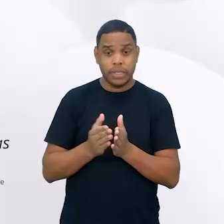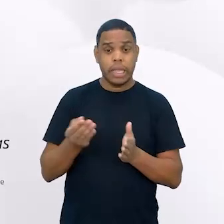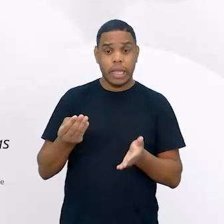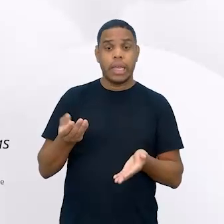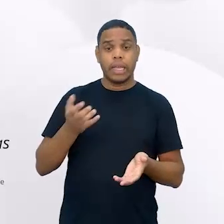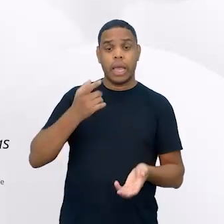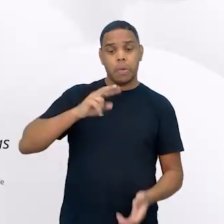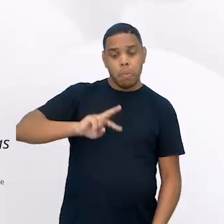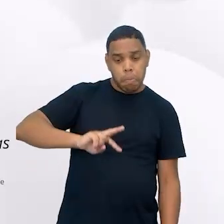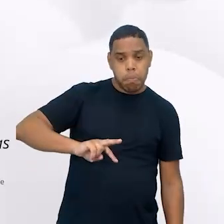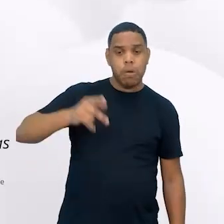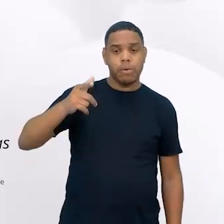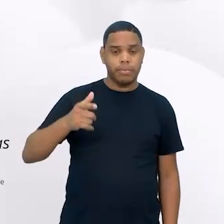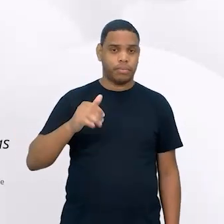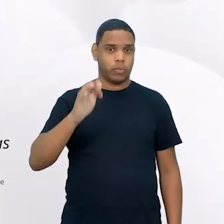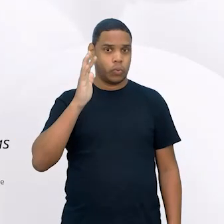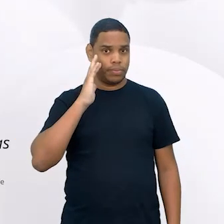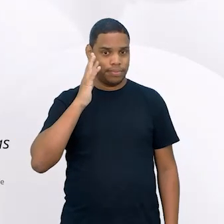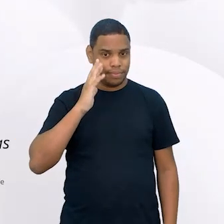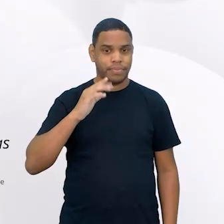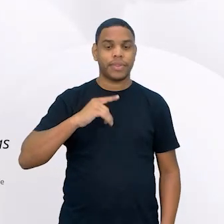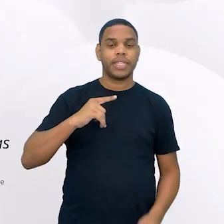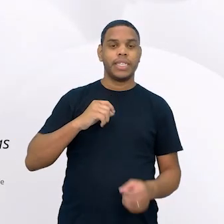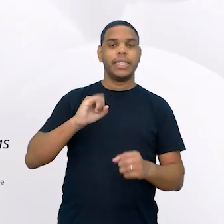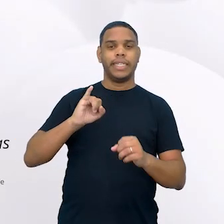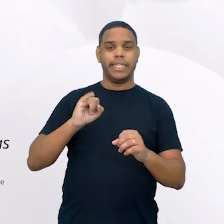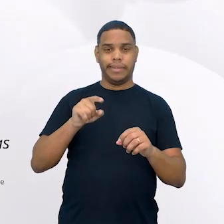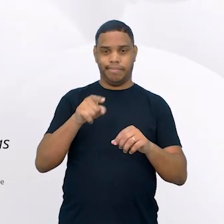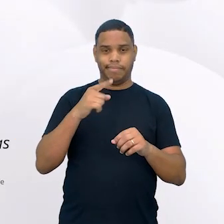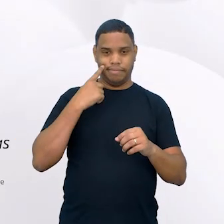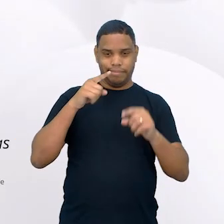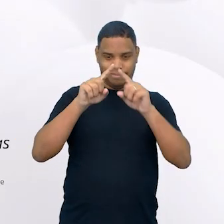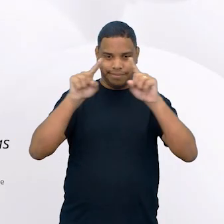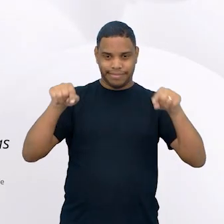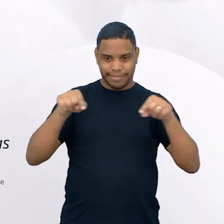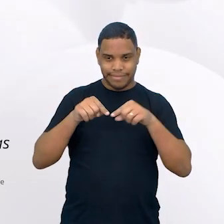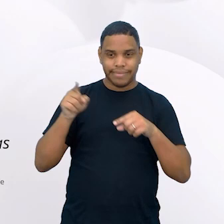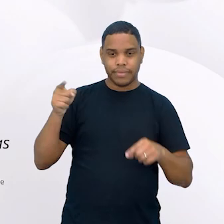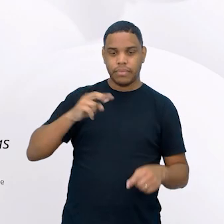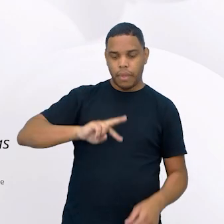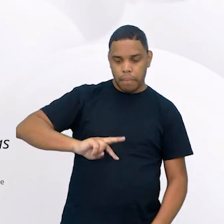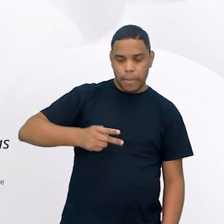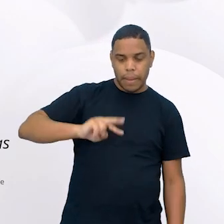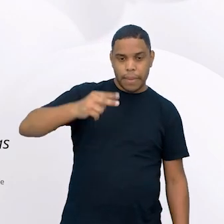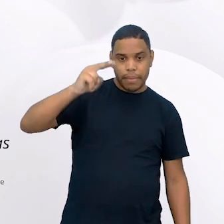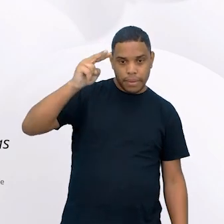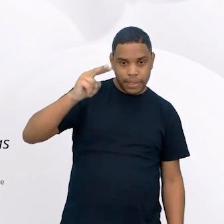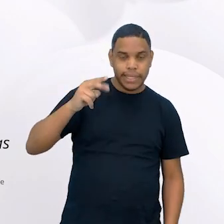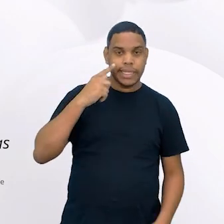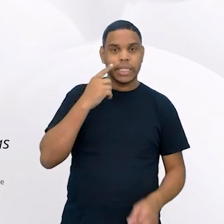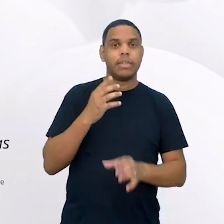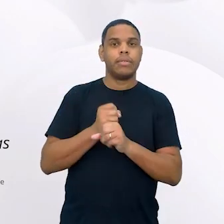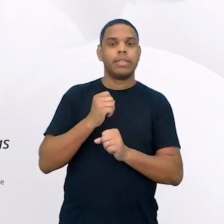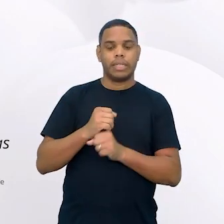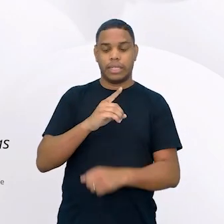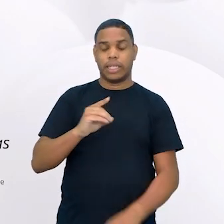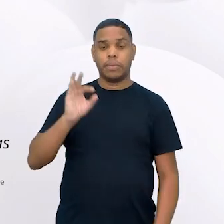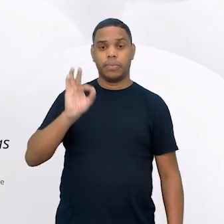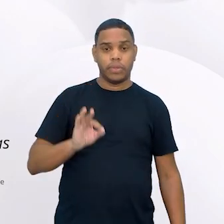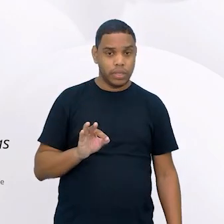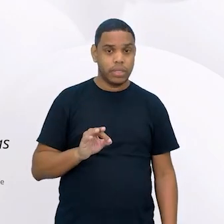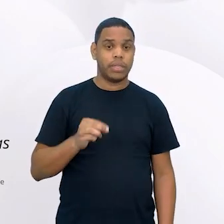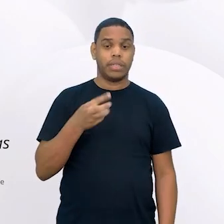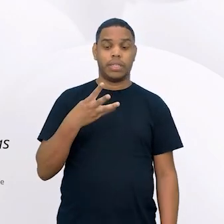a classe média. Então, imagina se houvesse esse movimento nessa pirâmide, a gente não ia chegar a fechar a conta de 100%, a gente ia